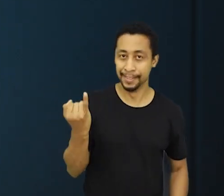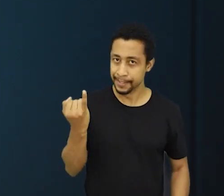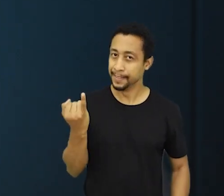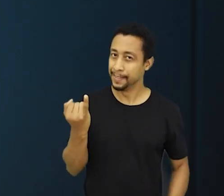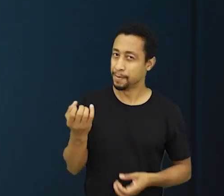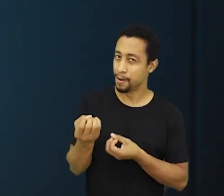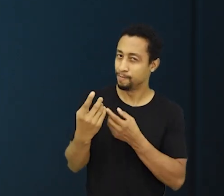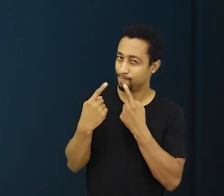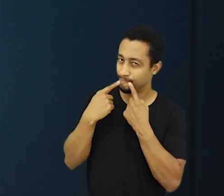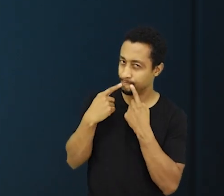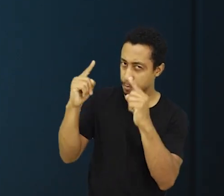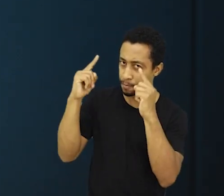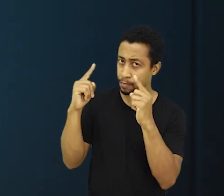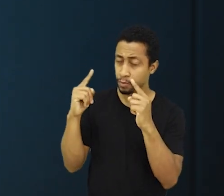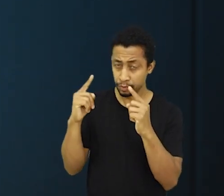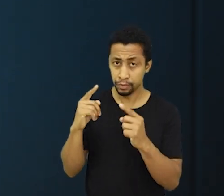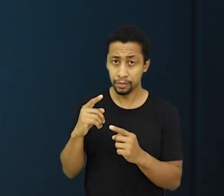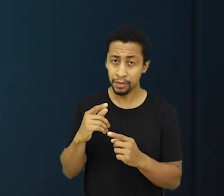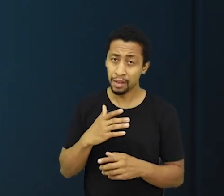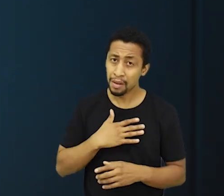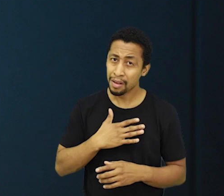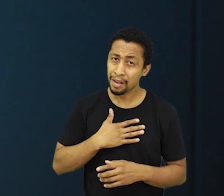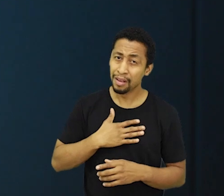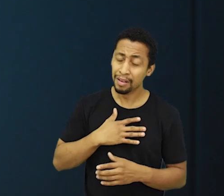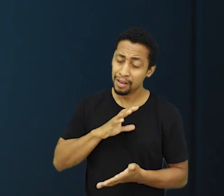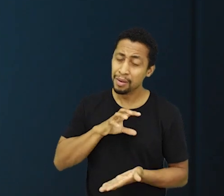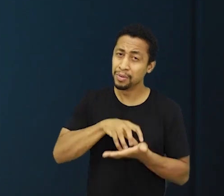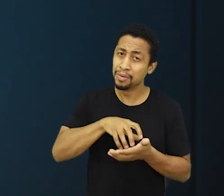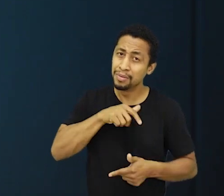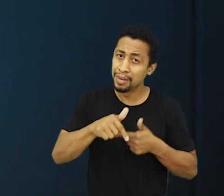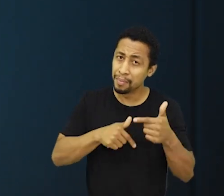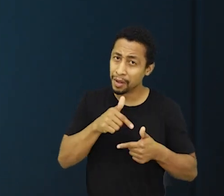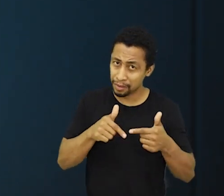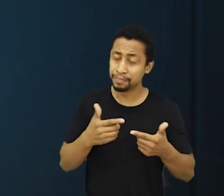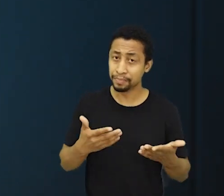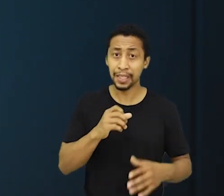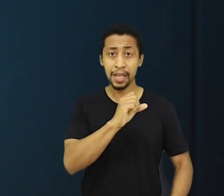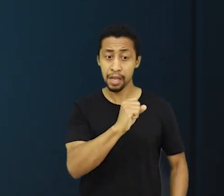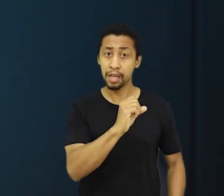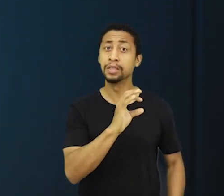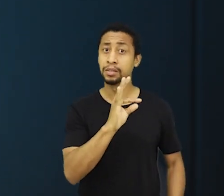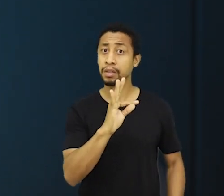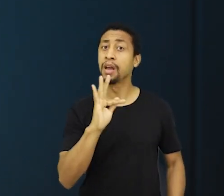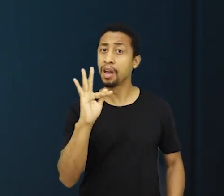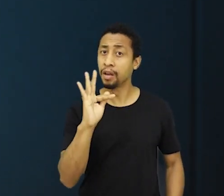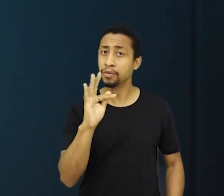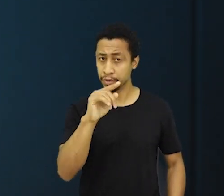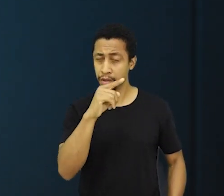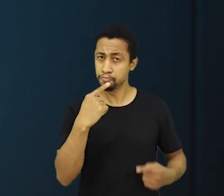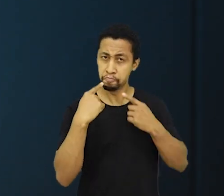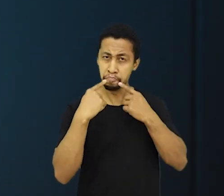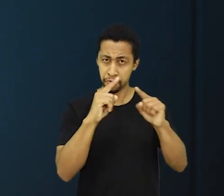crítica à minha instituição, ao Supremo Tribunal Federal, que no julgamento do processo